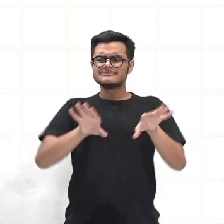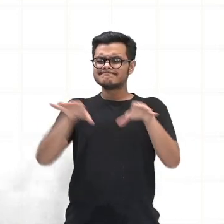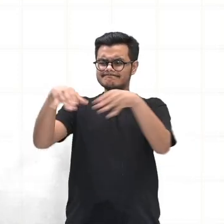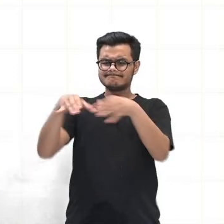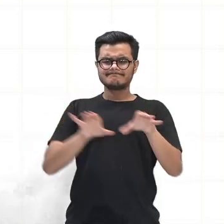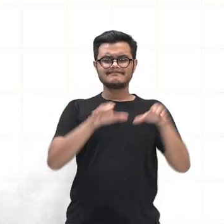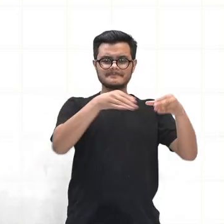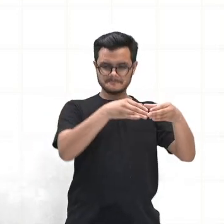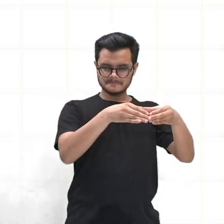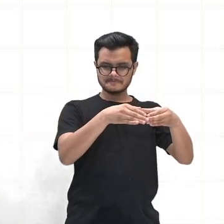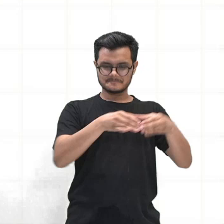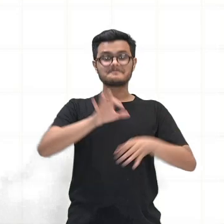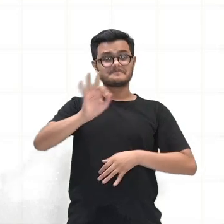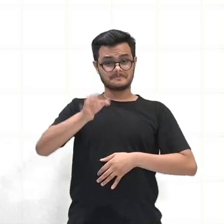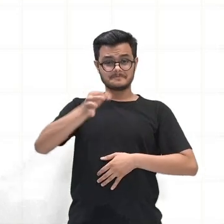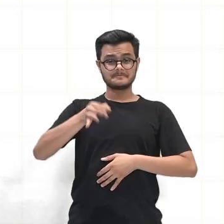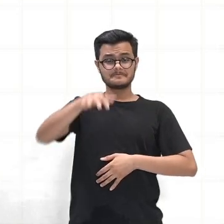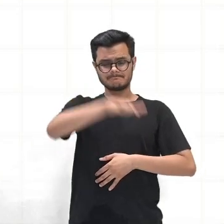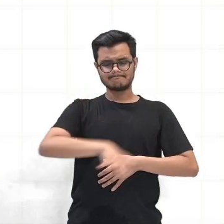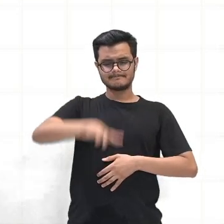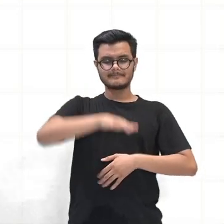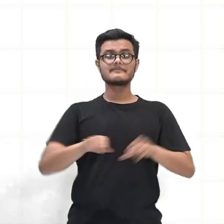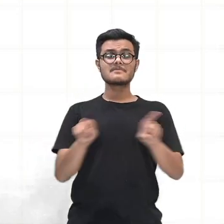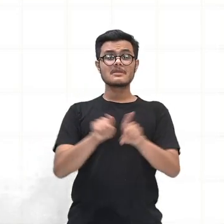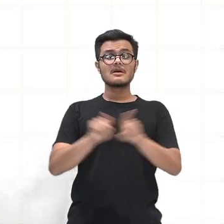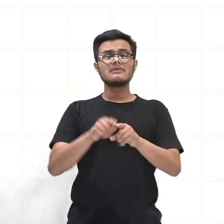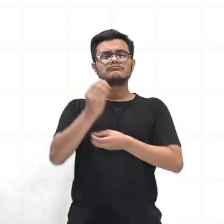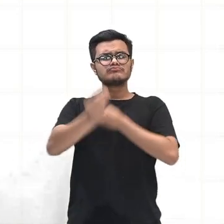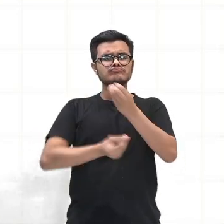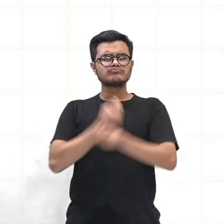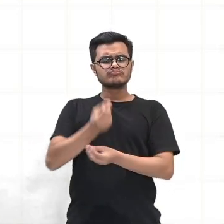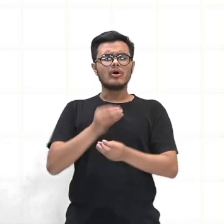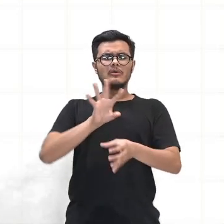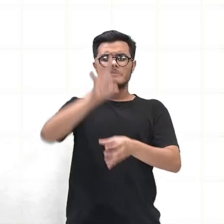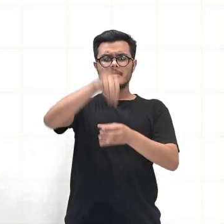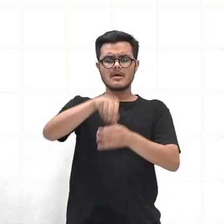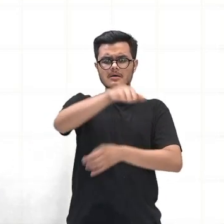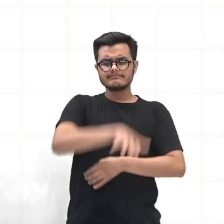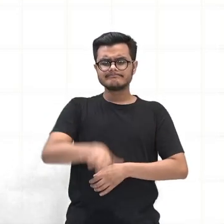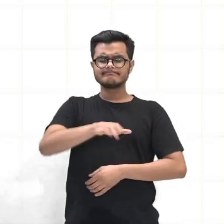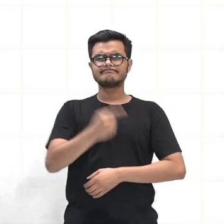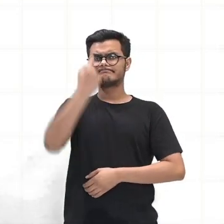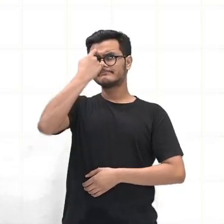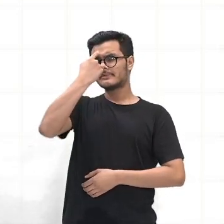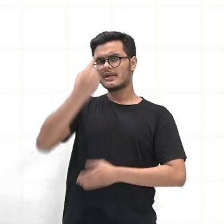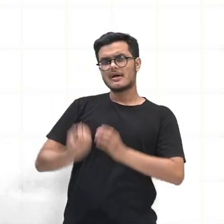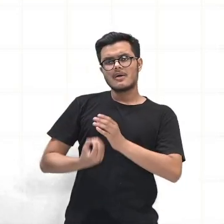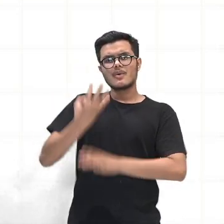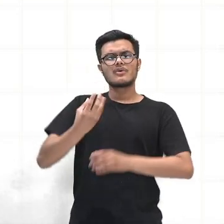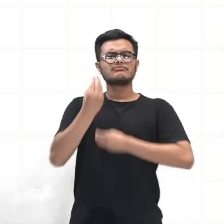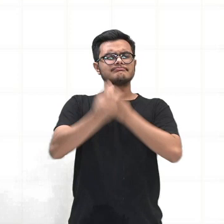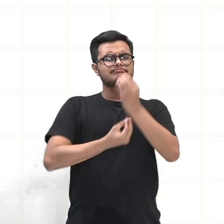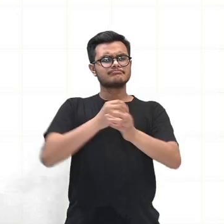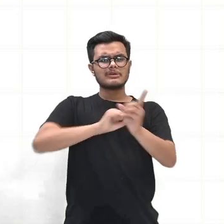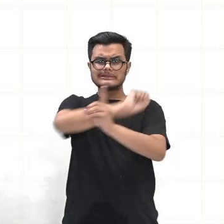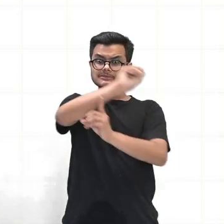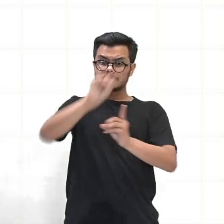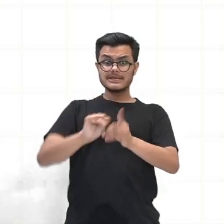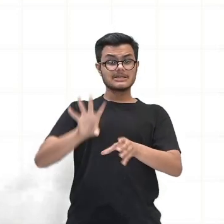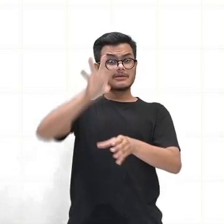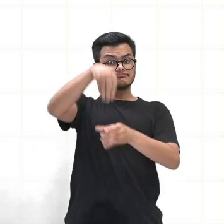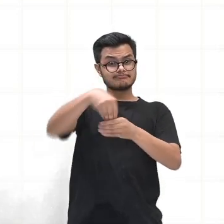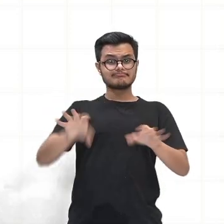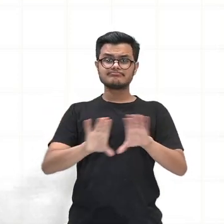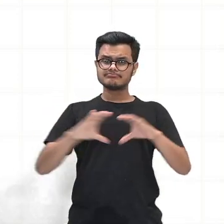ocupavam essa região e que acabaram desenvolvendo aqui, dentro da região da Amazônia, sociedades complexas